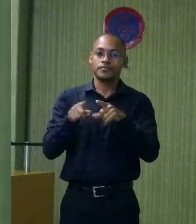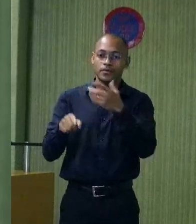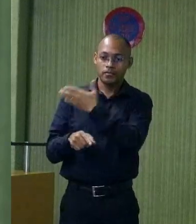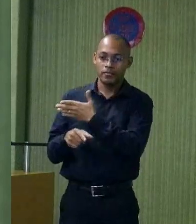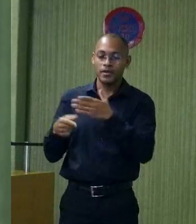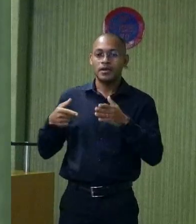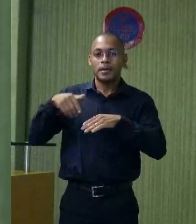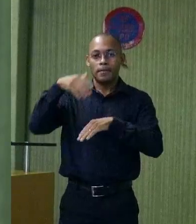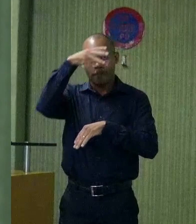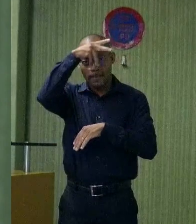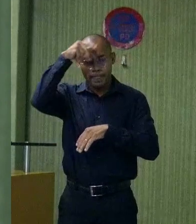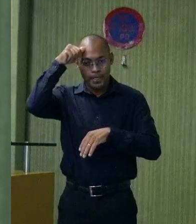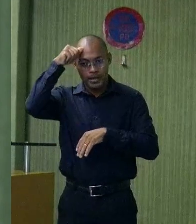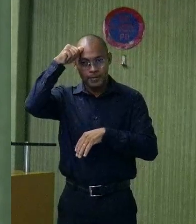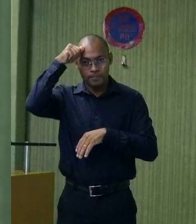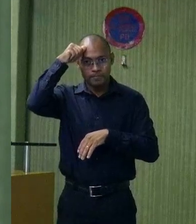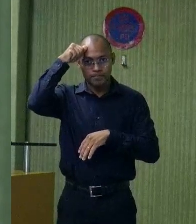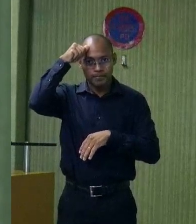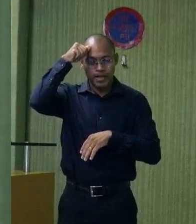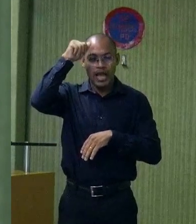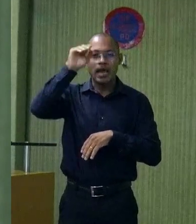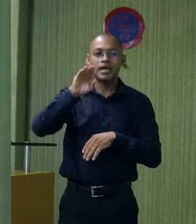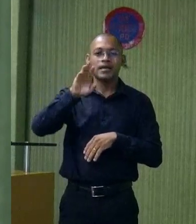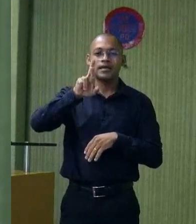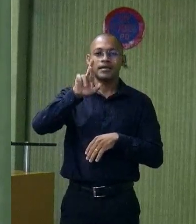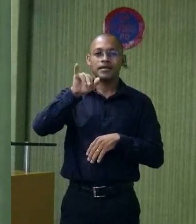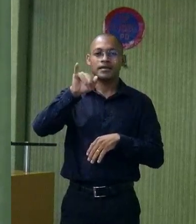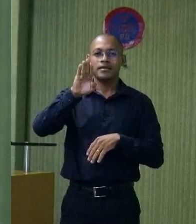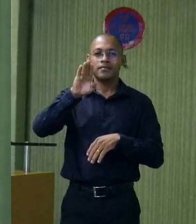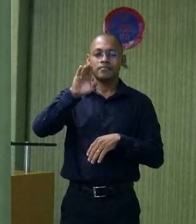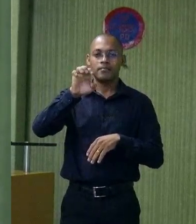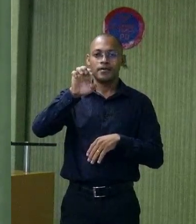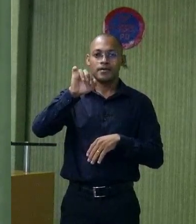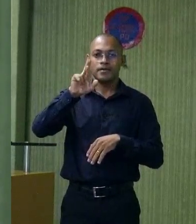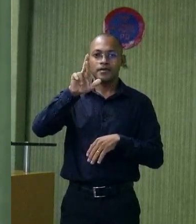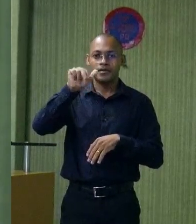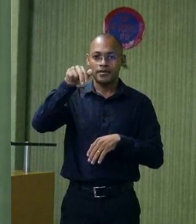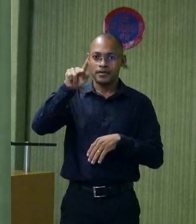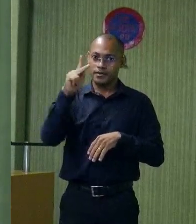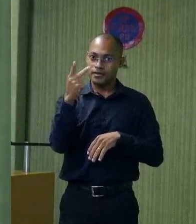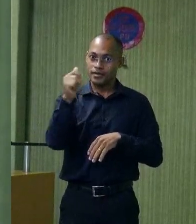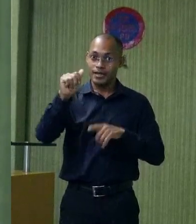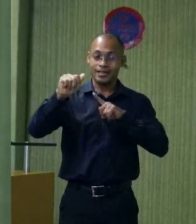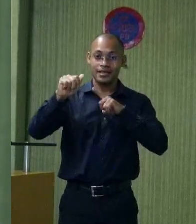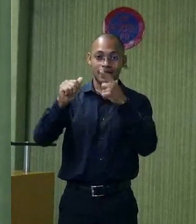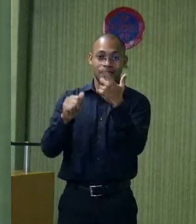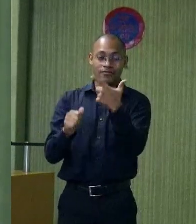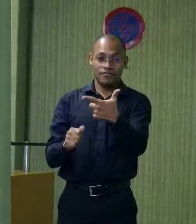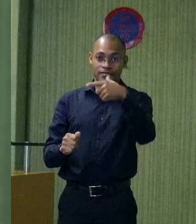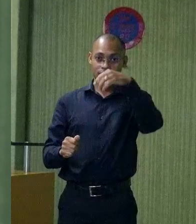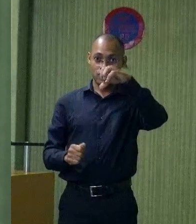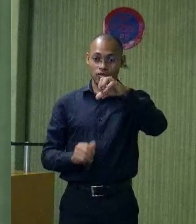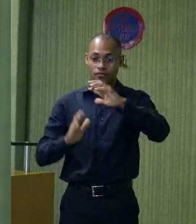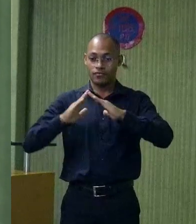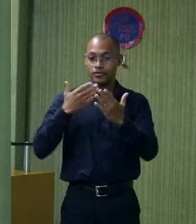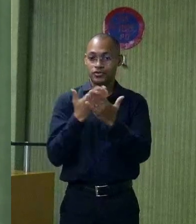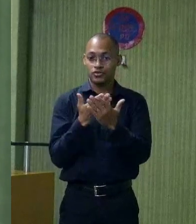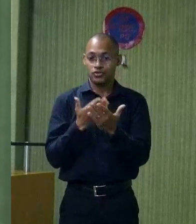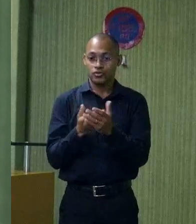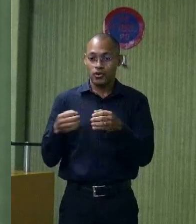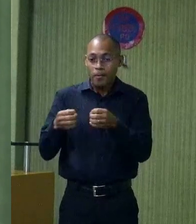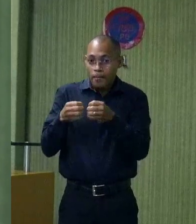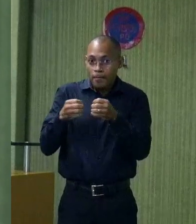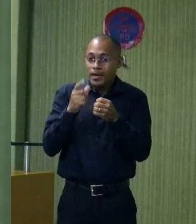Ribeirinha a onde eu passo aqui né tem 29 escolas do Rio Negro incluindo quatro